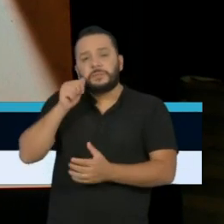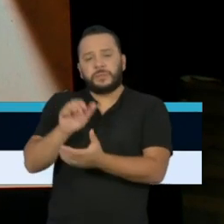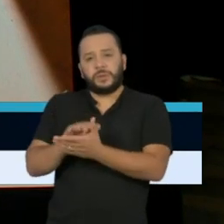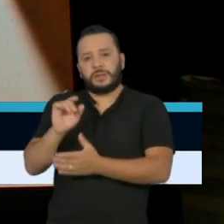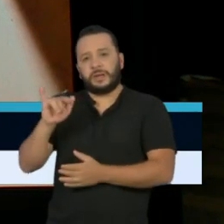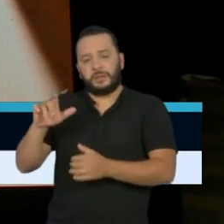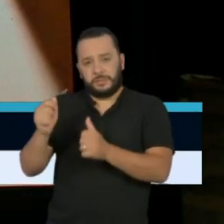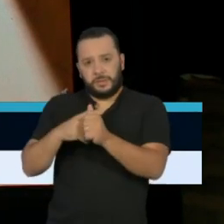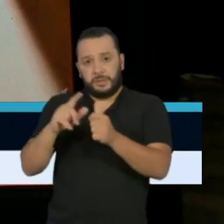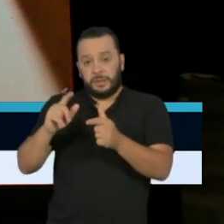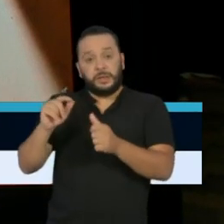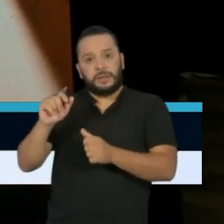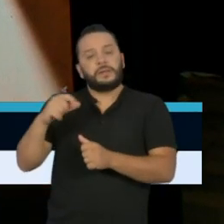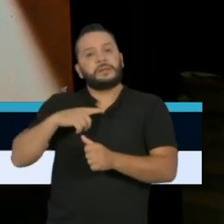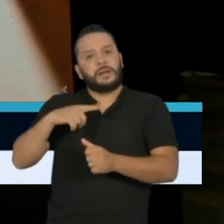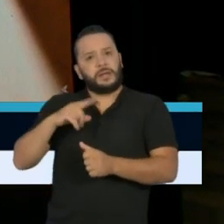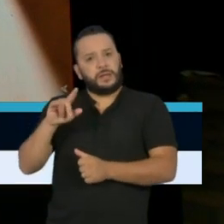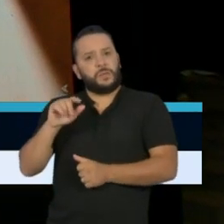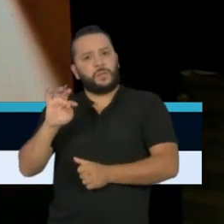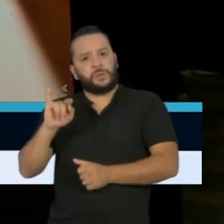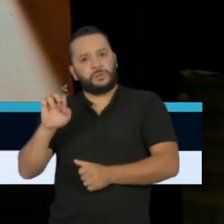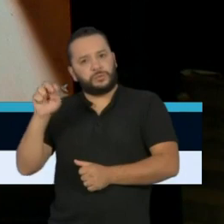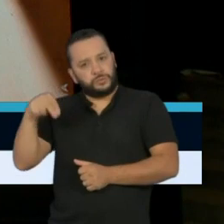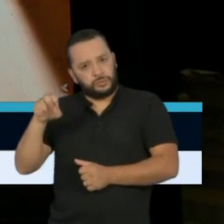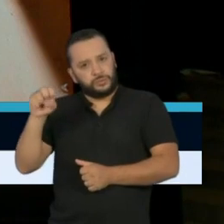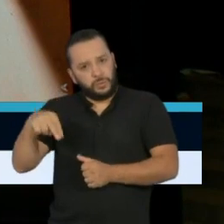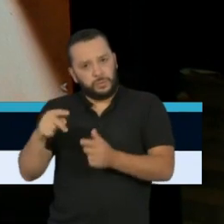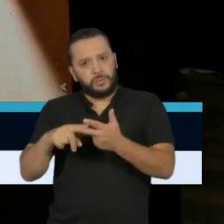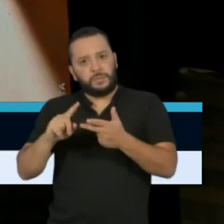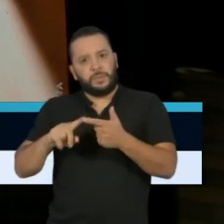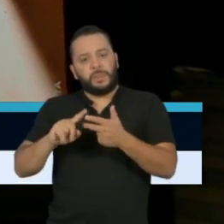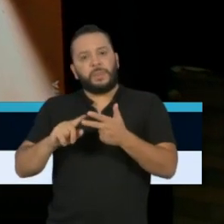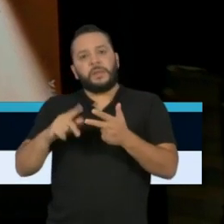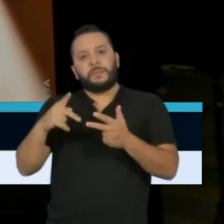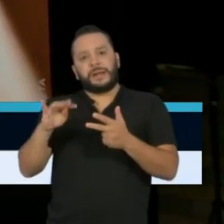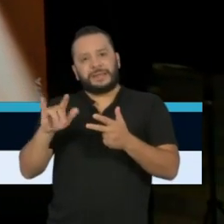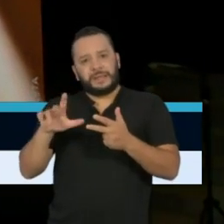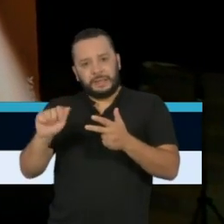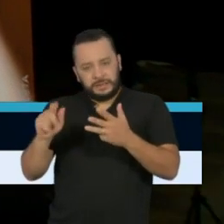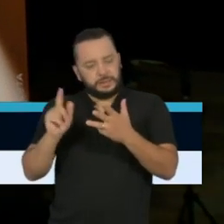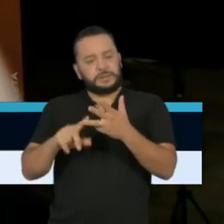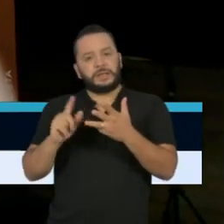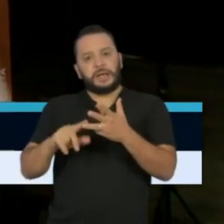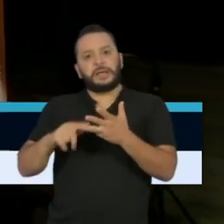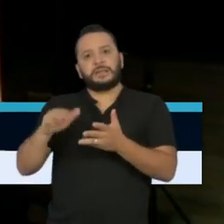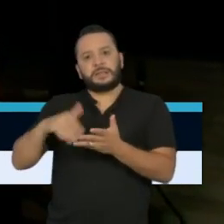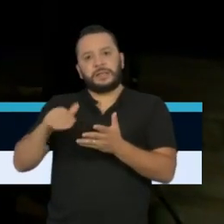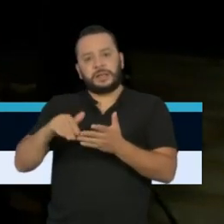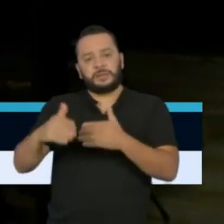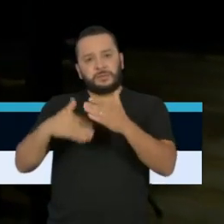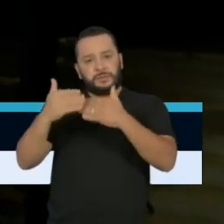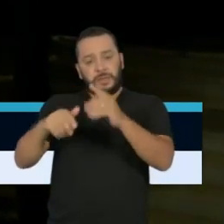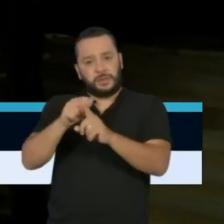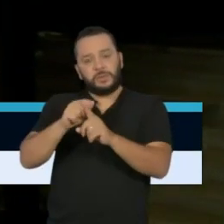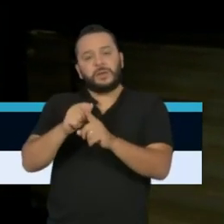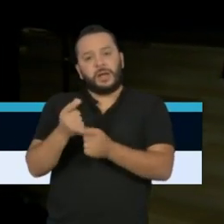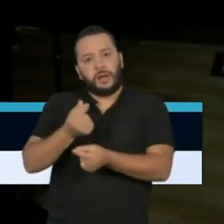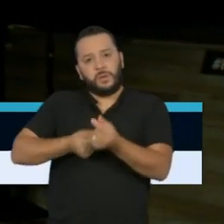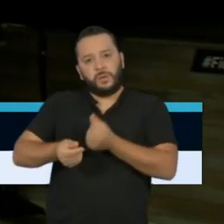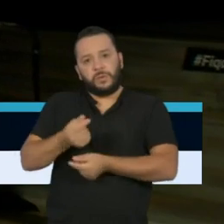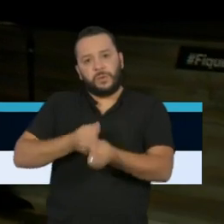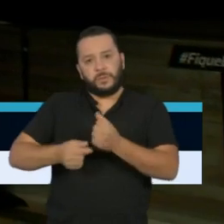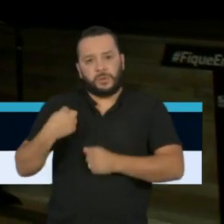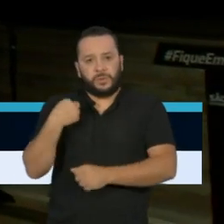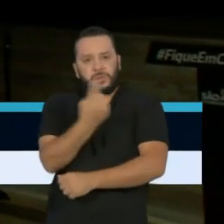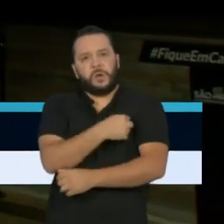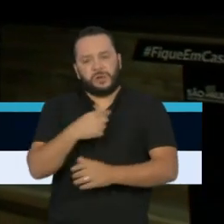Wilson Mello, todos nos dando grande apoio, Patrícia Ellen, nossa secretária de Desenvolvimento Econômico. Nós estamos dando uma